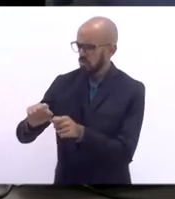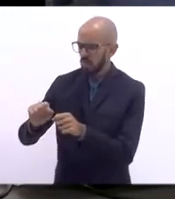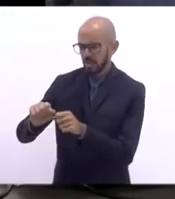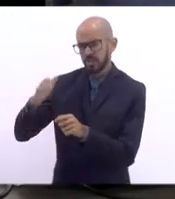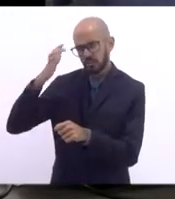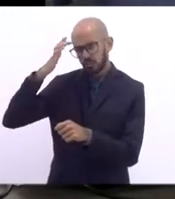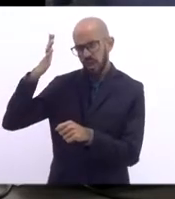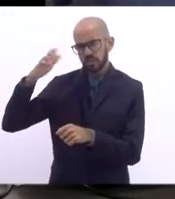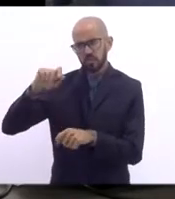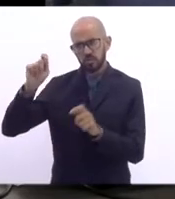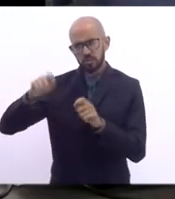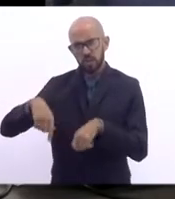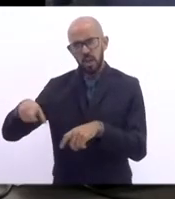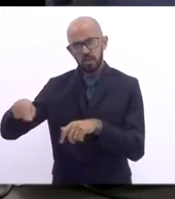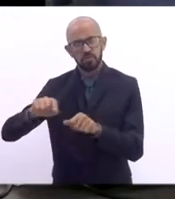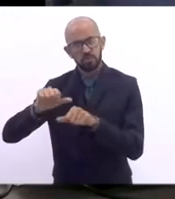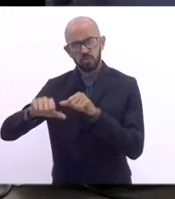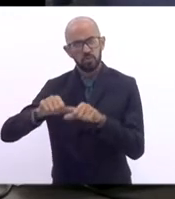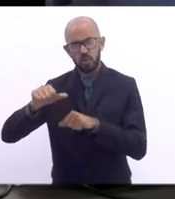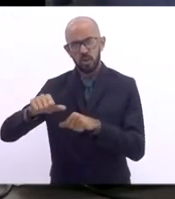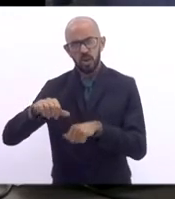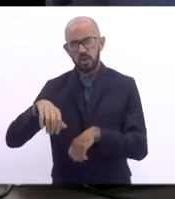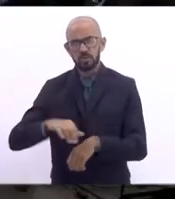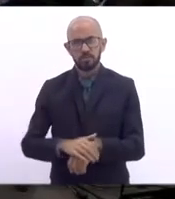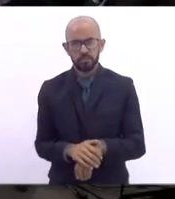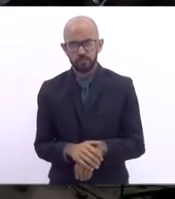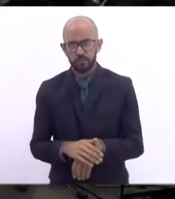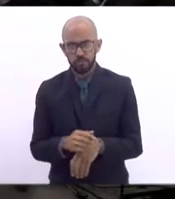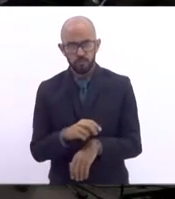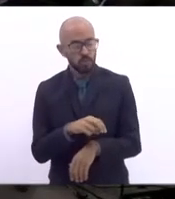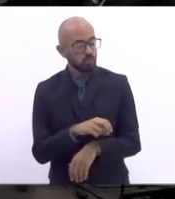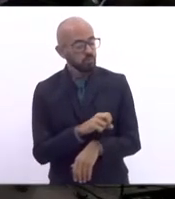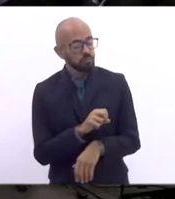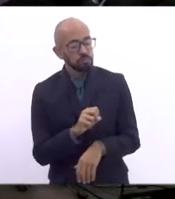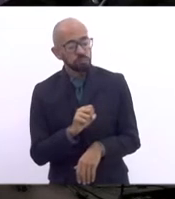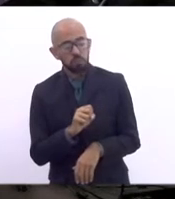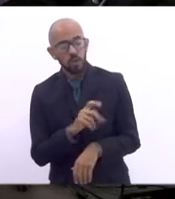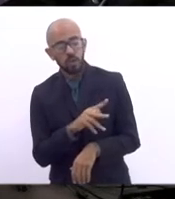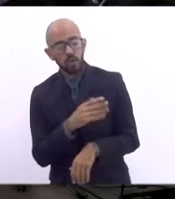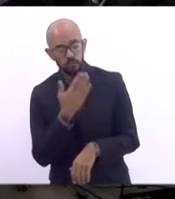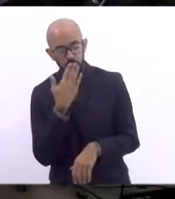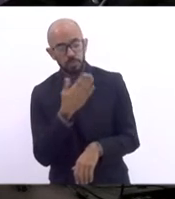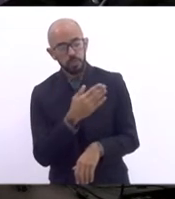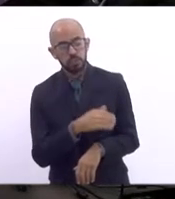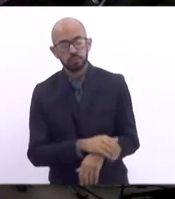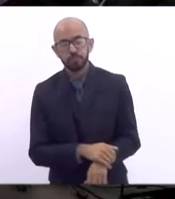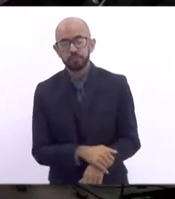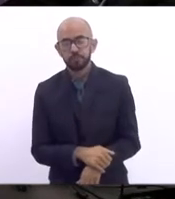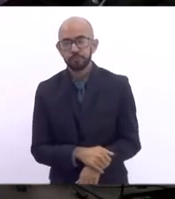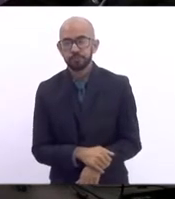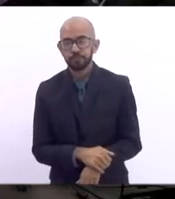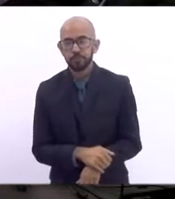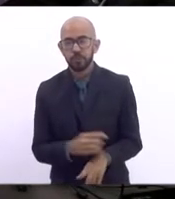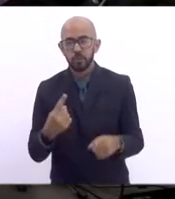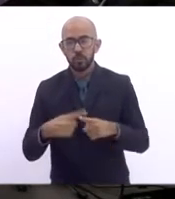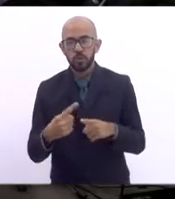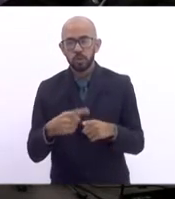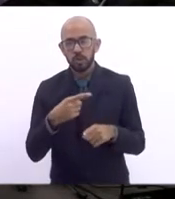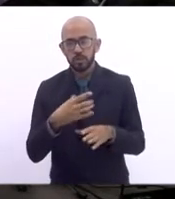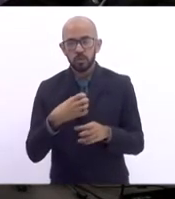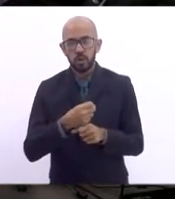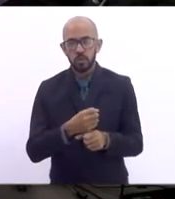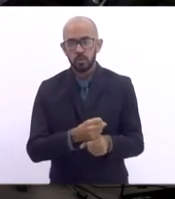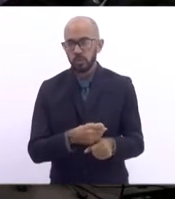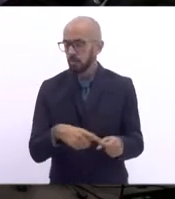trocar o indexador não sempre não vou pedir lá pode deixar e até porque estamos calculando